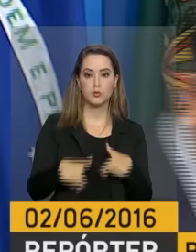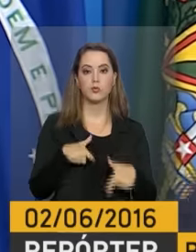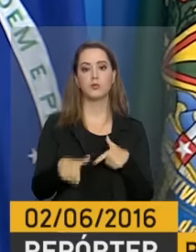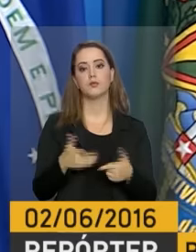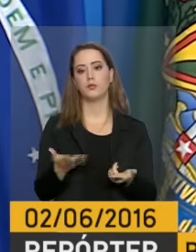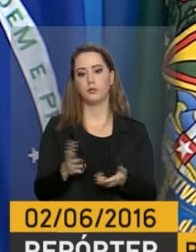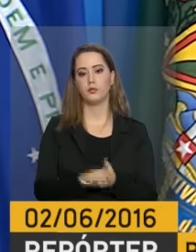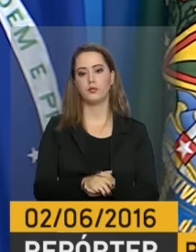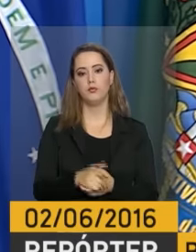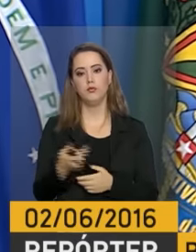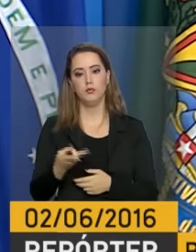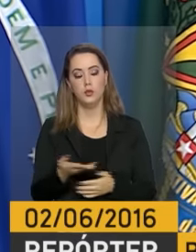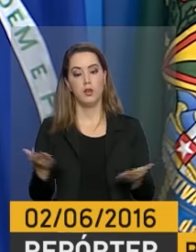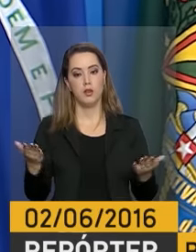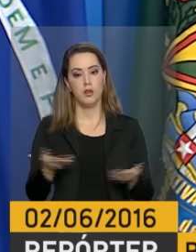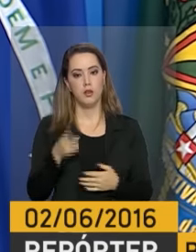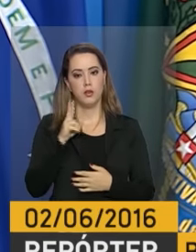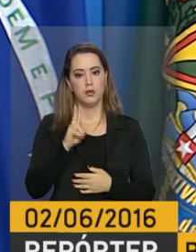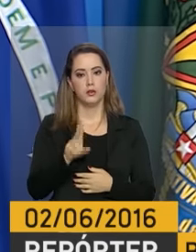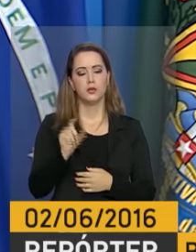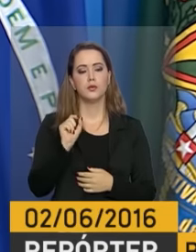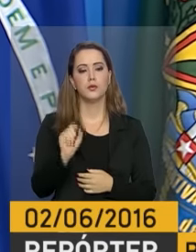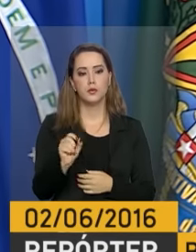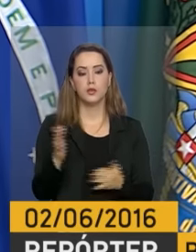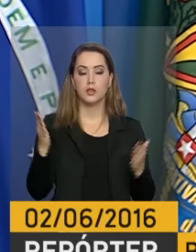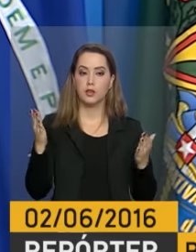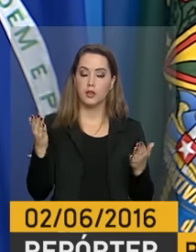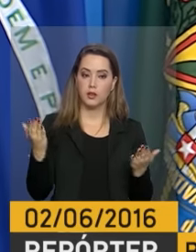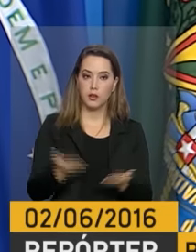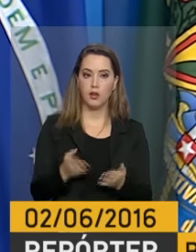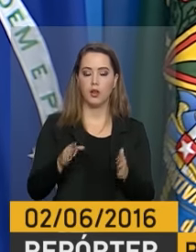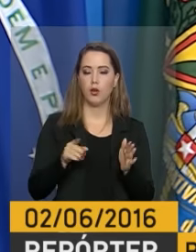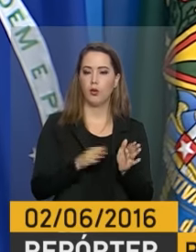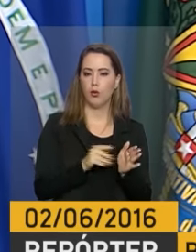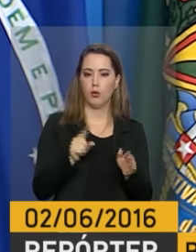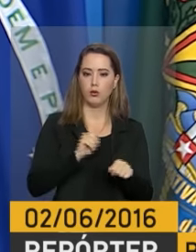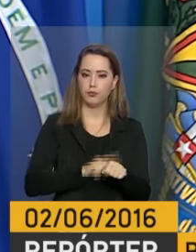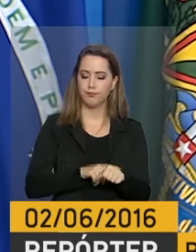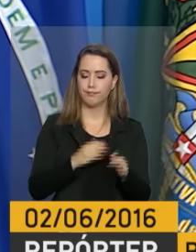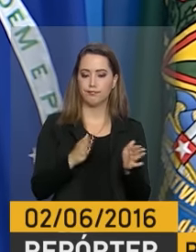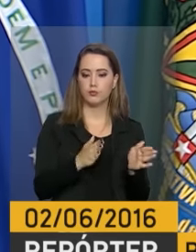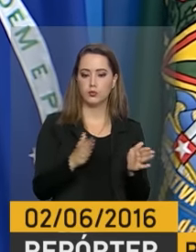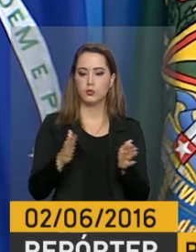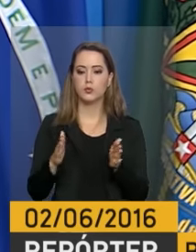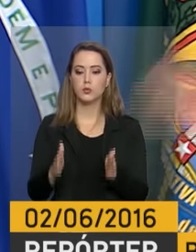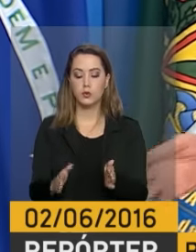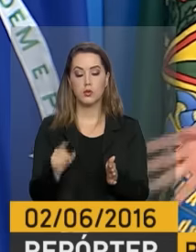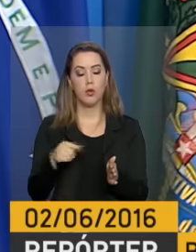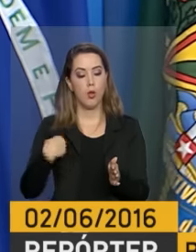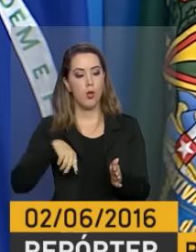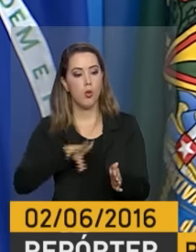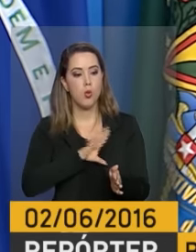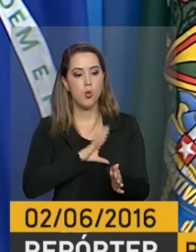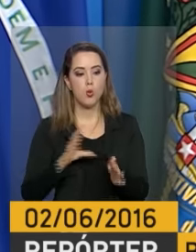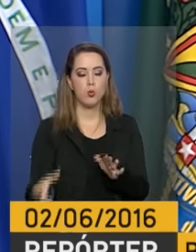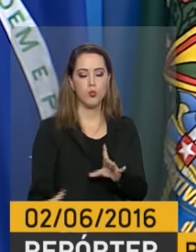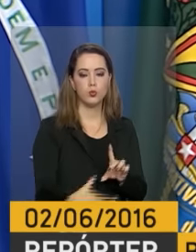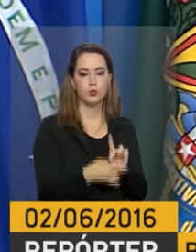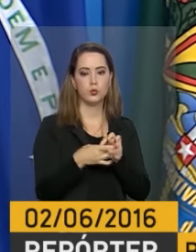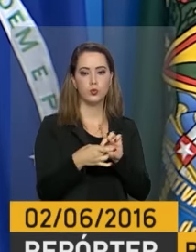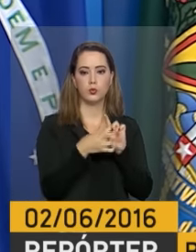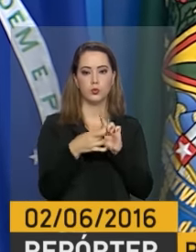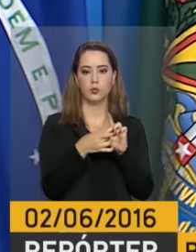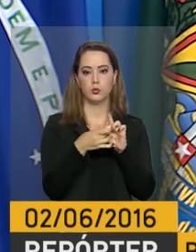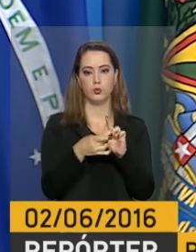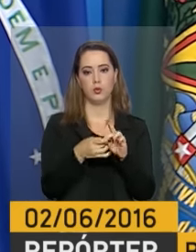circunstâncias, e ao longo deste último período eu tenho dito que nós trabalharemos juntos, executivo e legislativo,